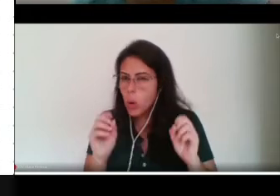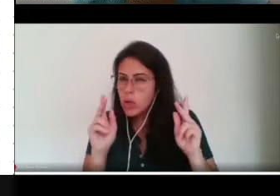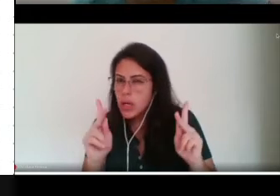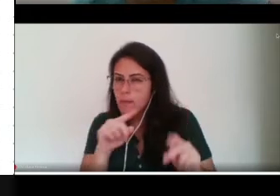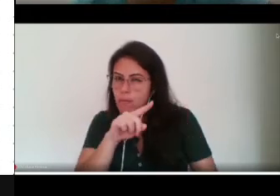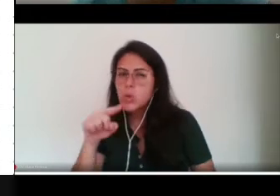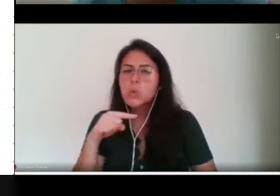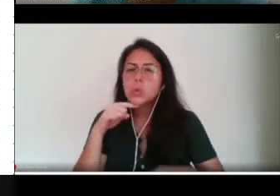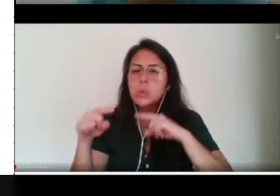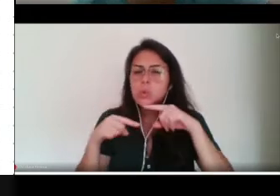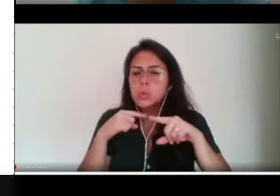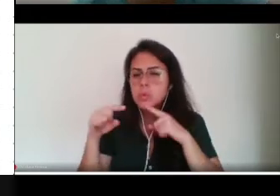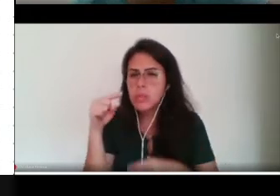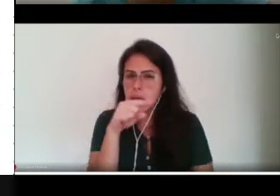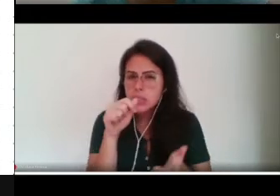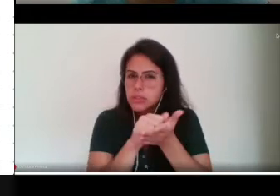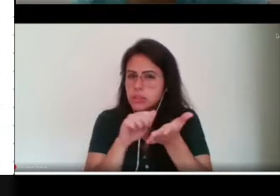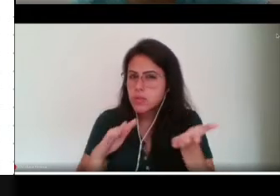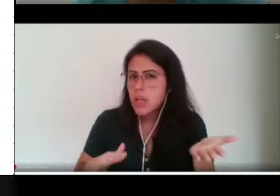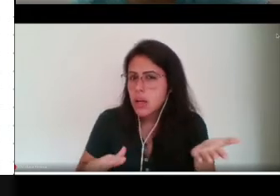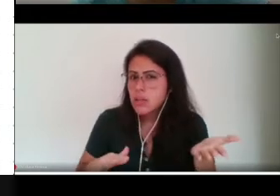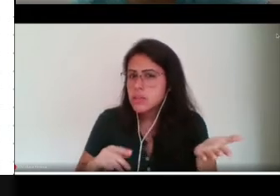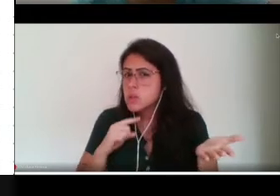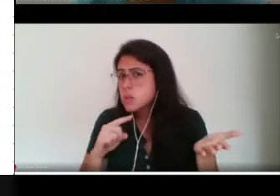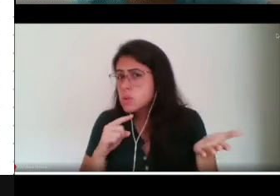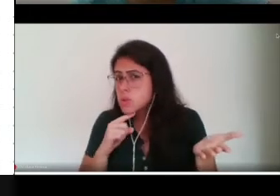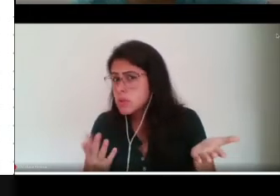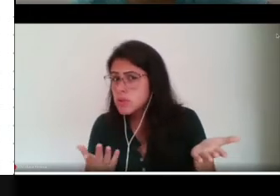pode ir para o próximo?